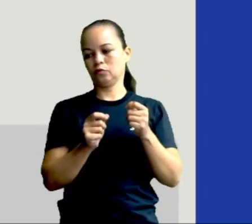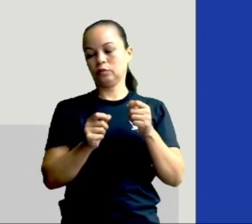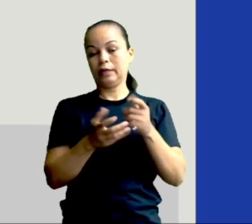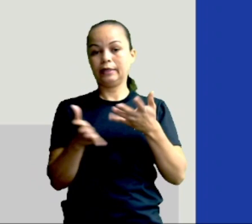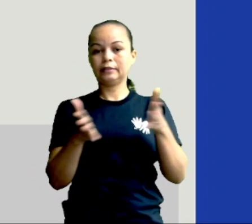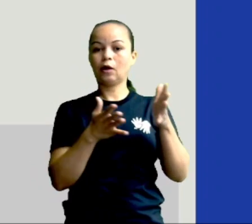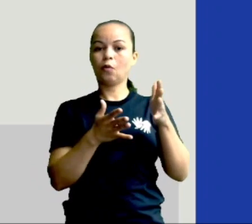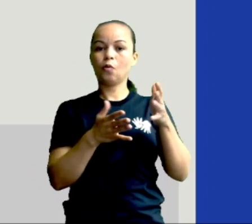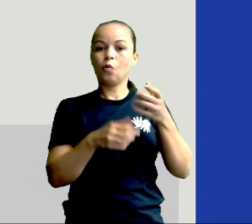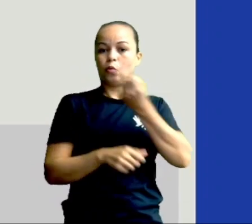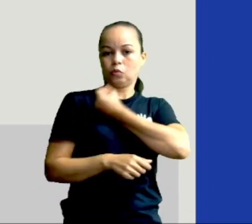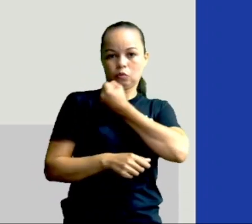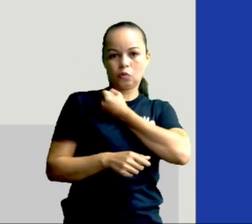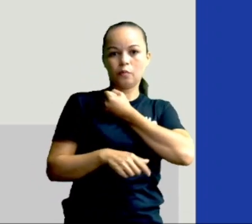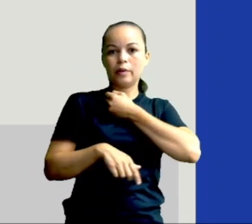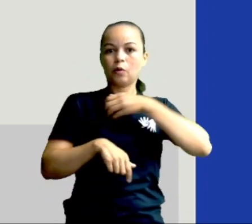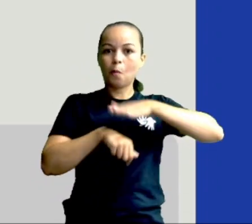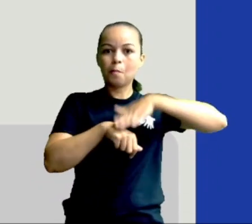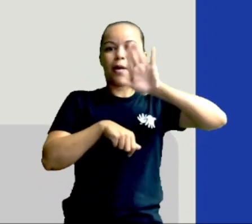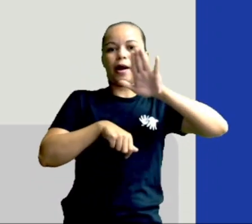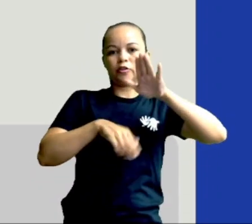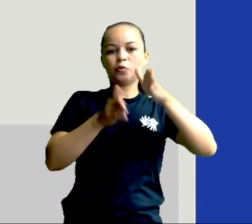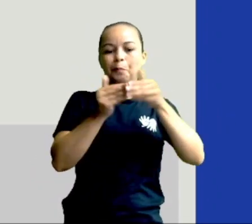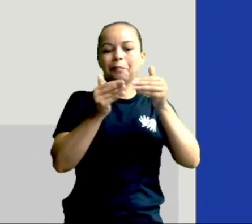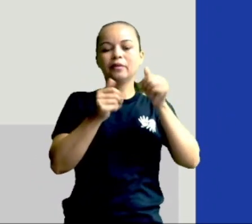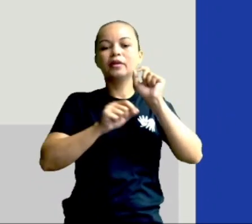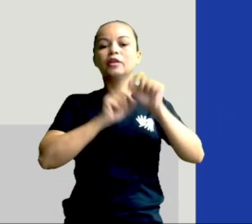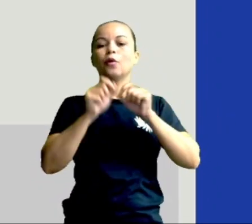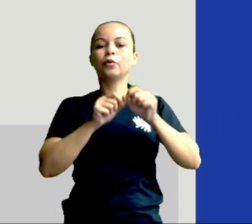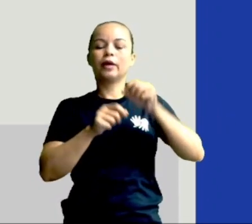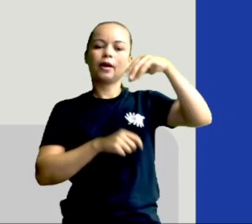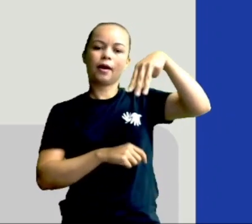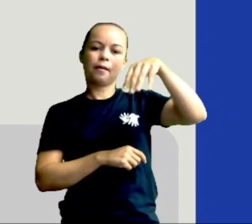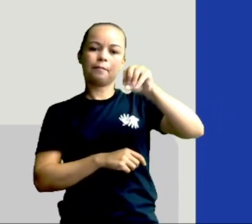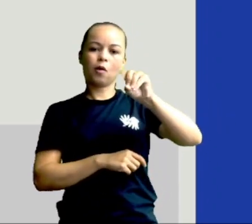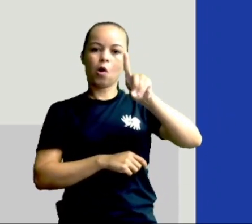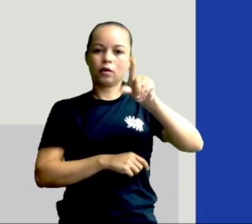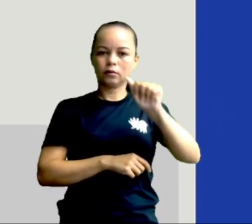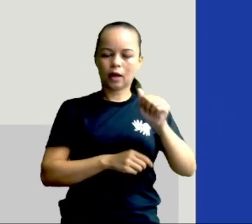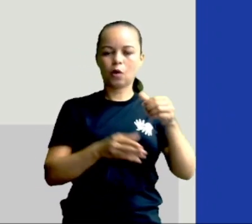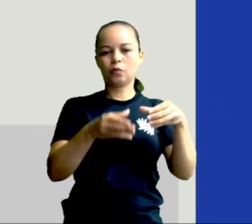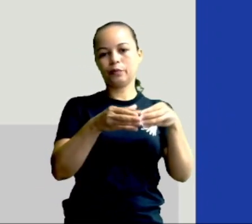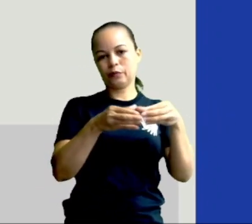mais recorrente entre as clientes é a moda desse conjunto.